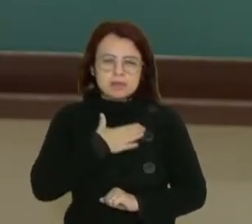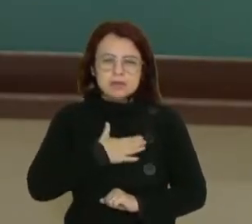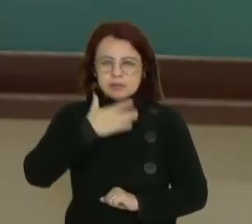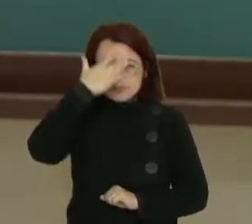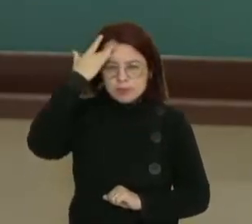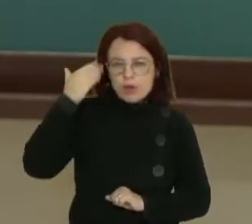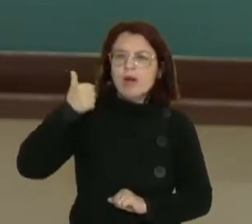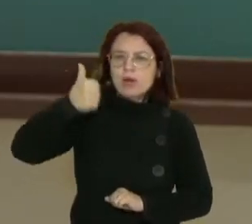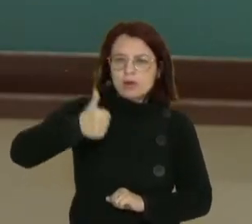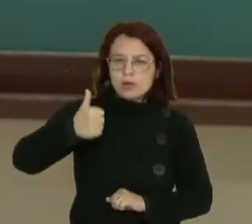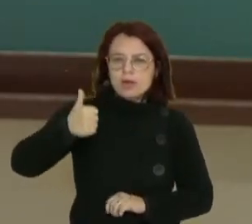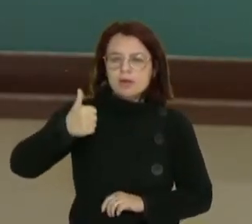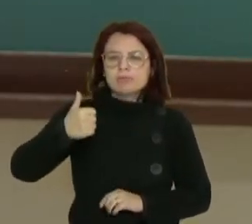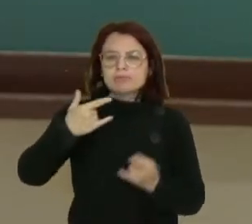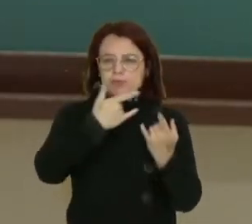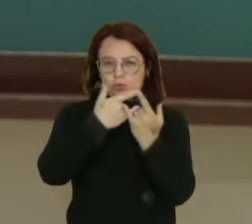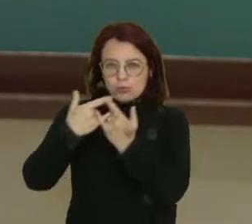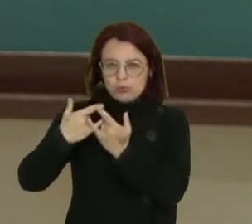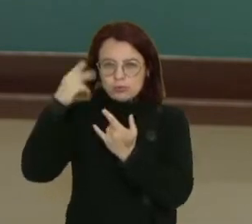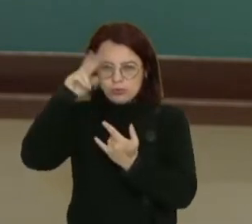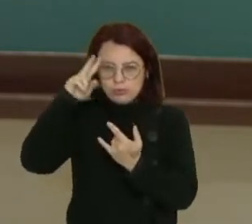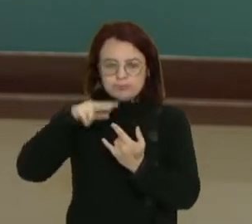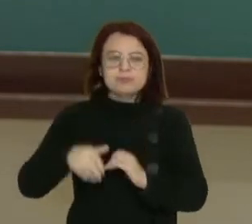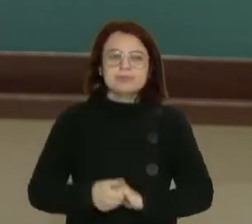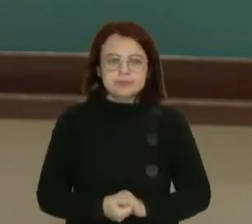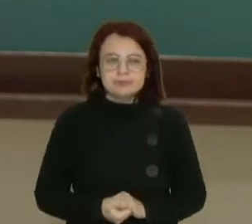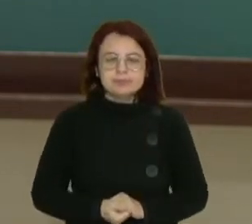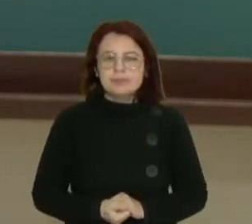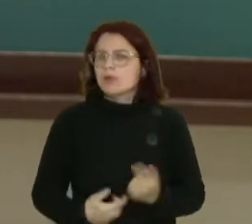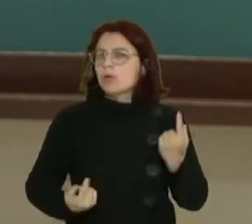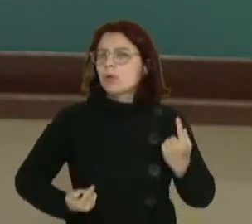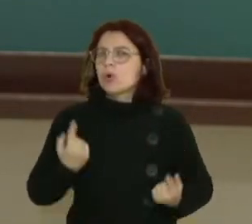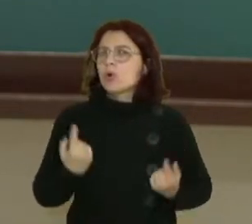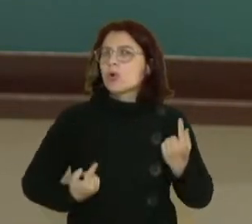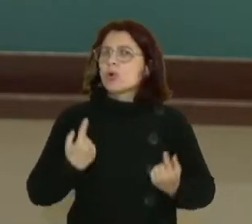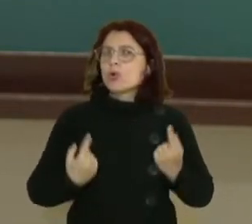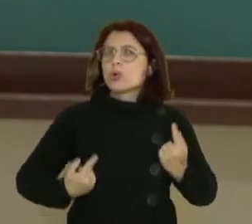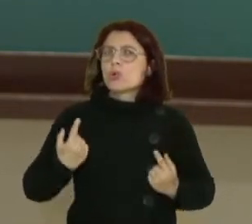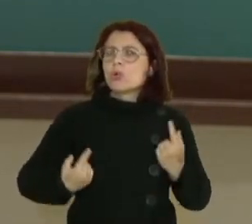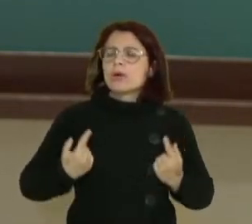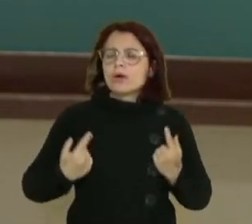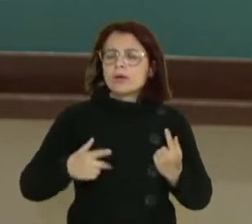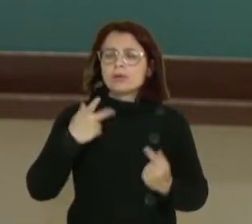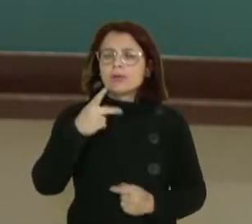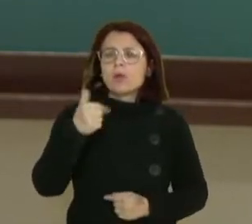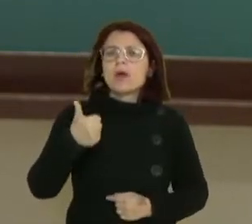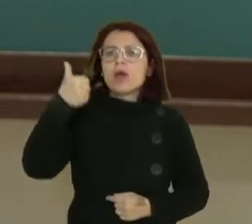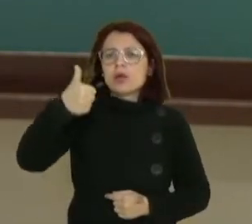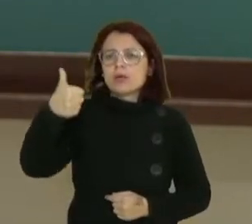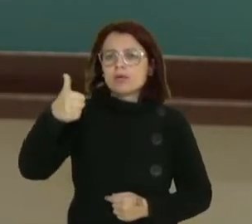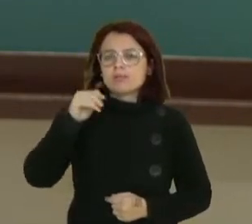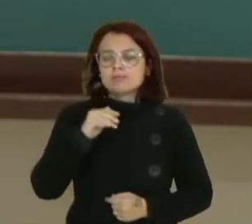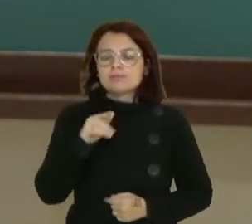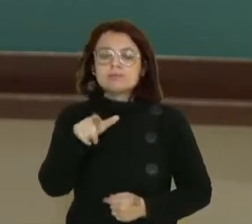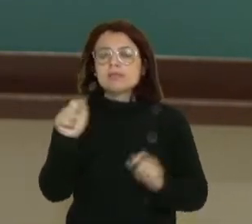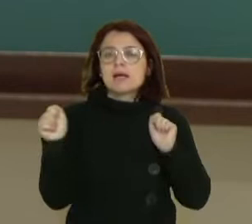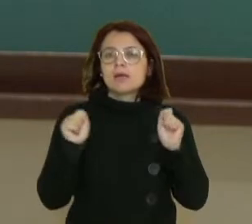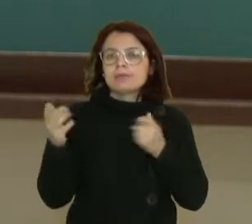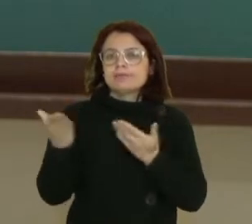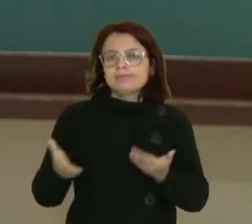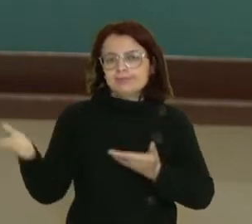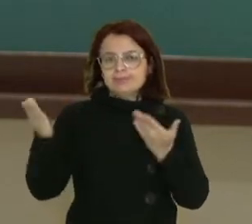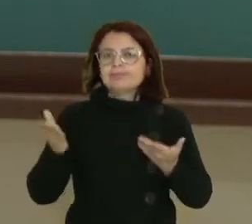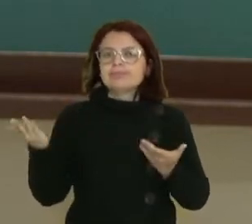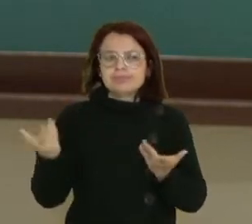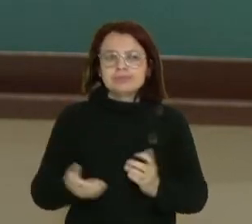dos filmes, dos quadrinhos? Qual é o seu herói favorito? Sabia que alguns deles possuem relações com a mitologia